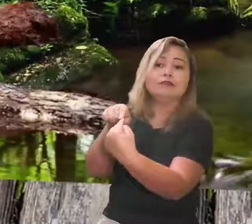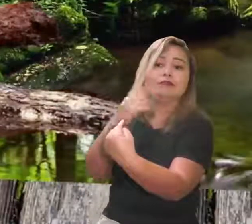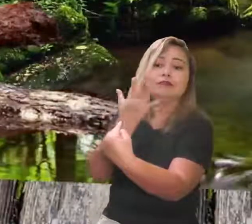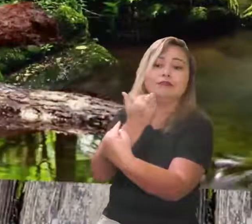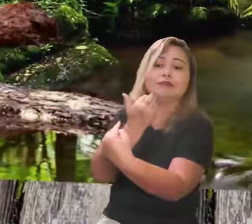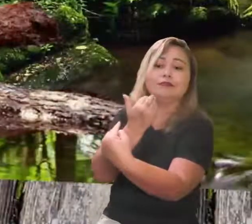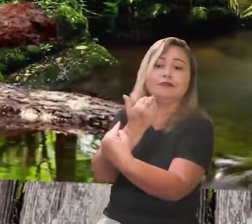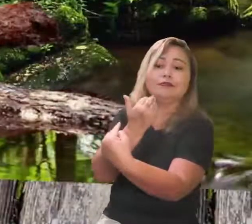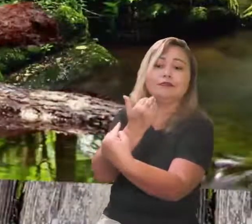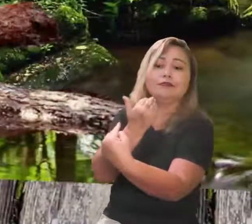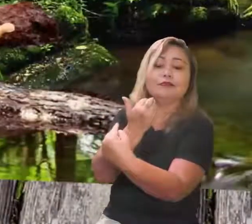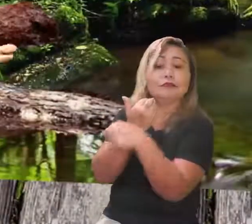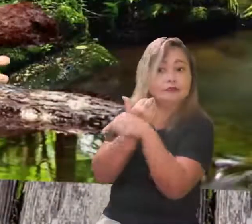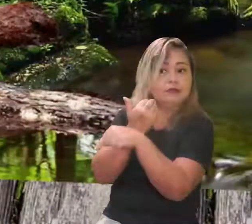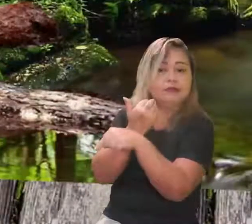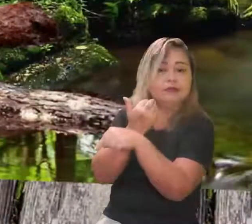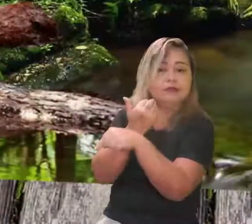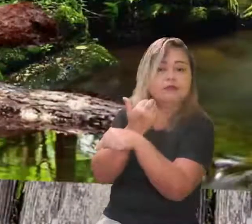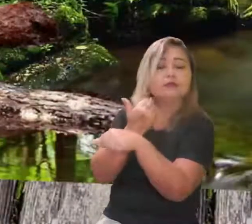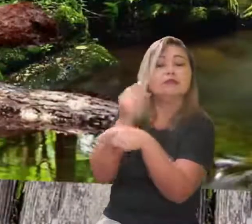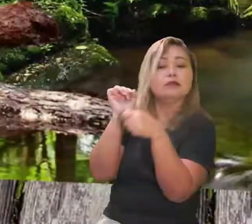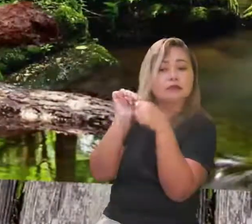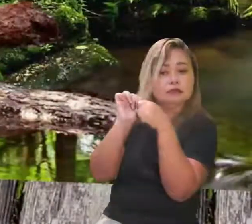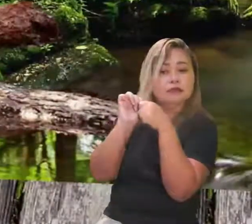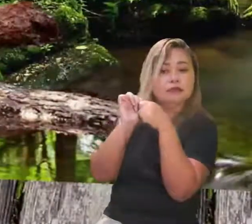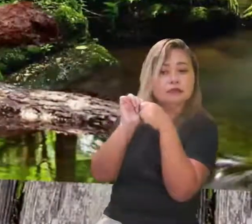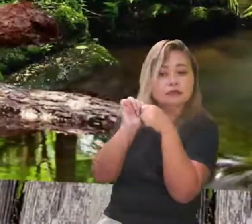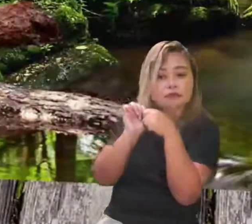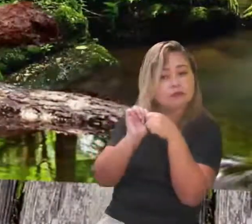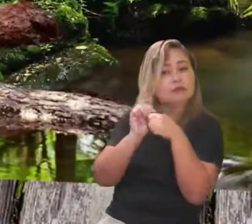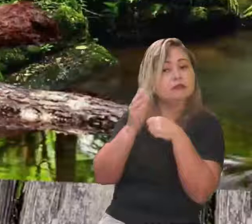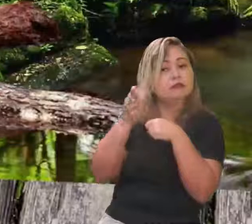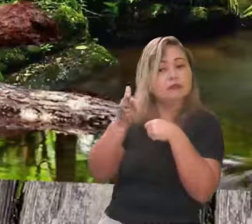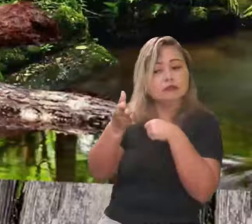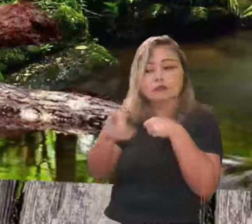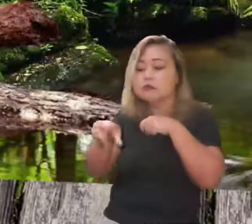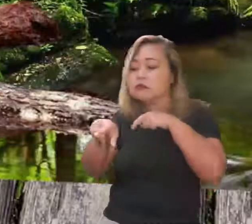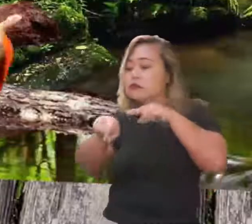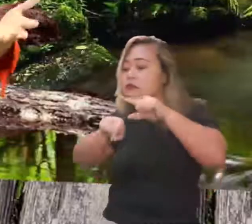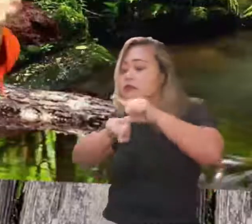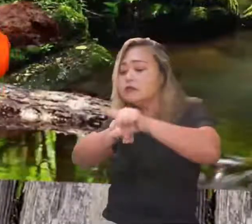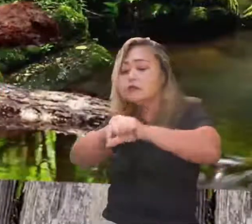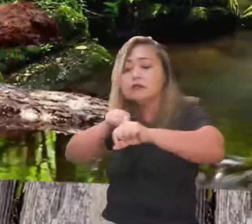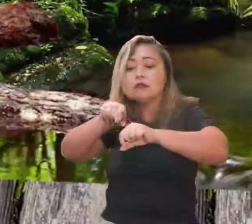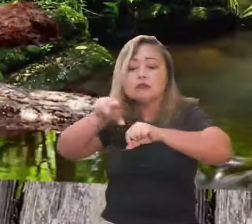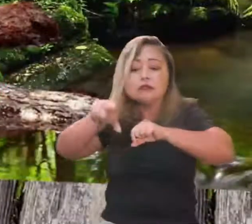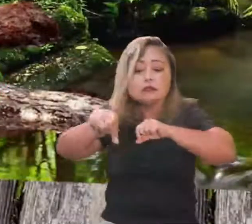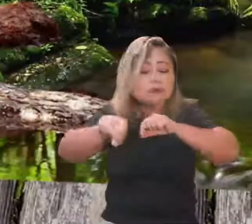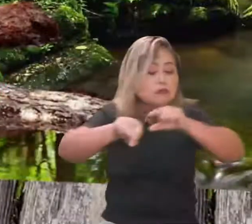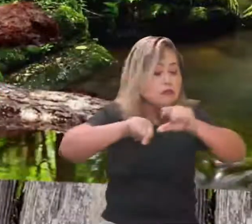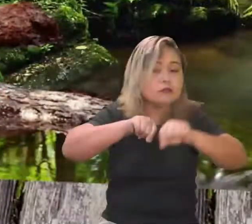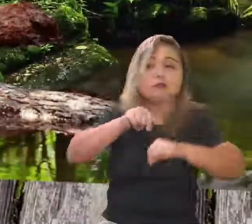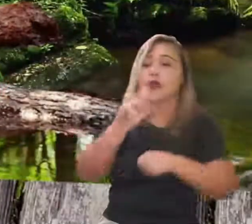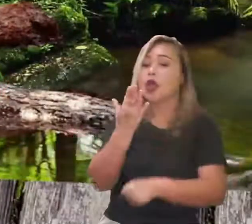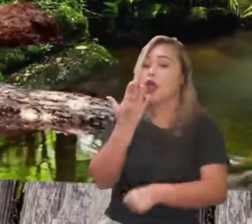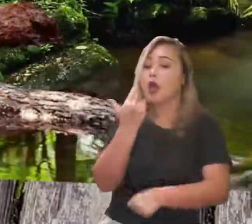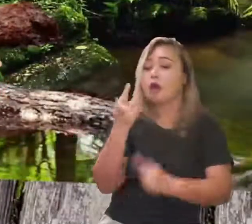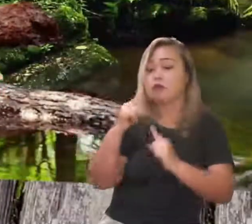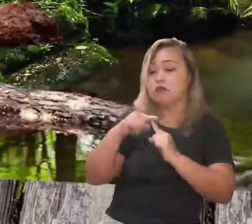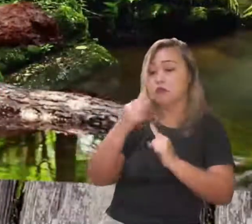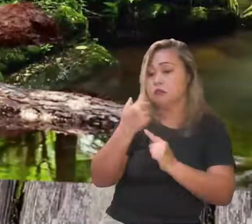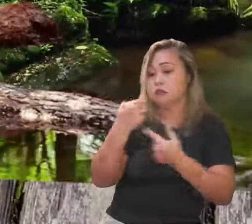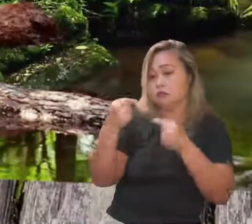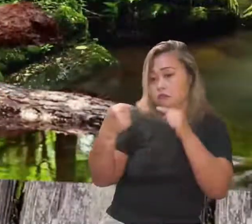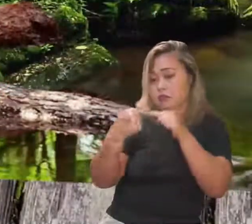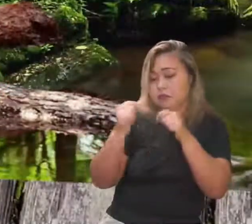tá? E isso vai fazer com que ele tenda a escolher, selecionar determinados tipos de alimentos, de acordo